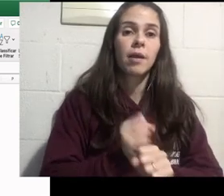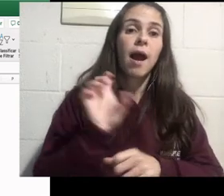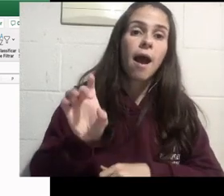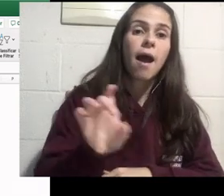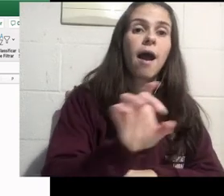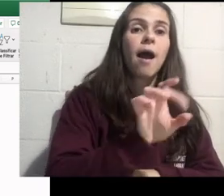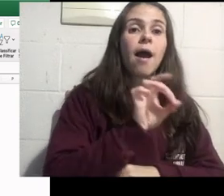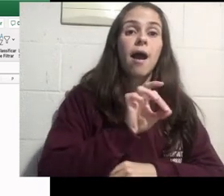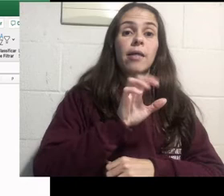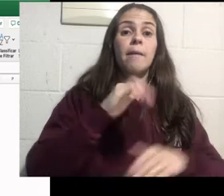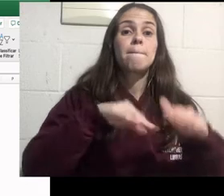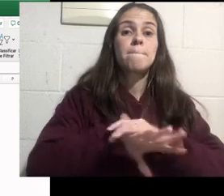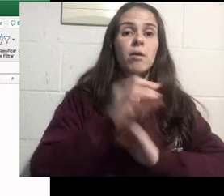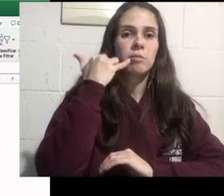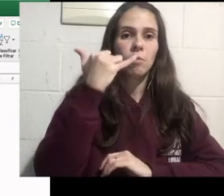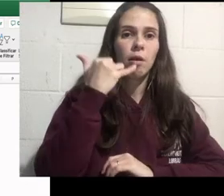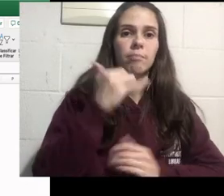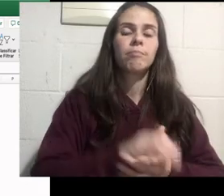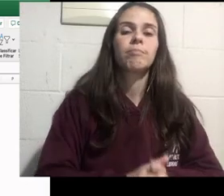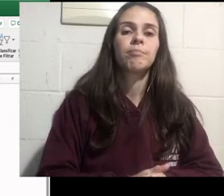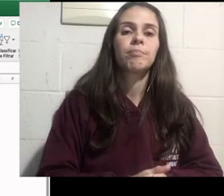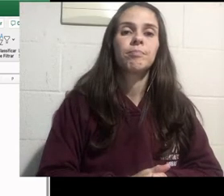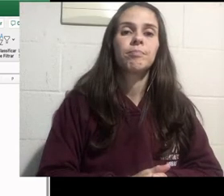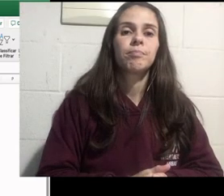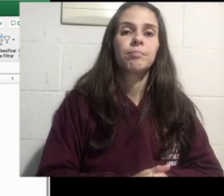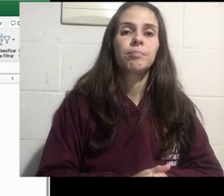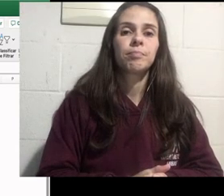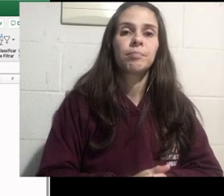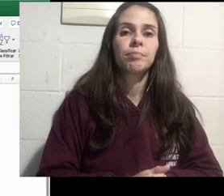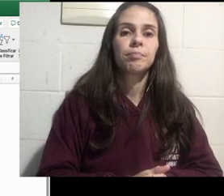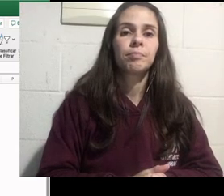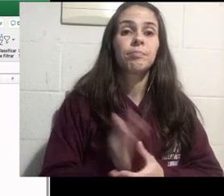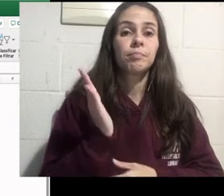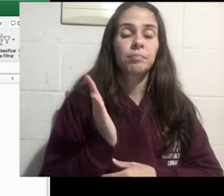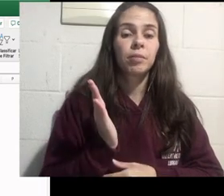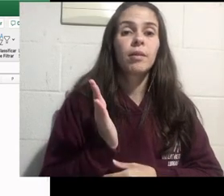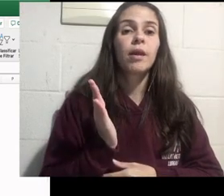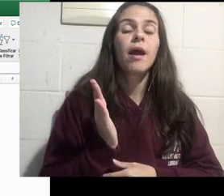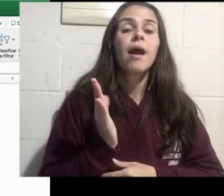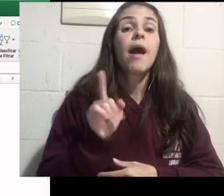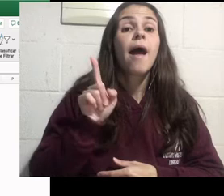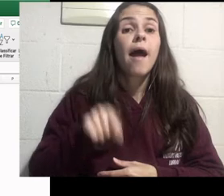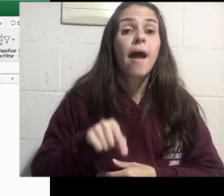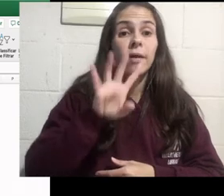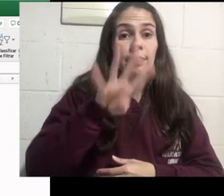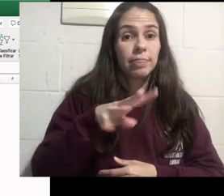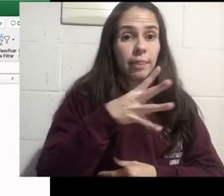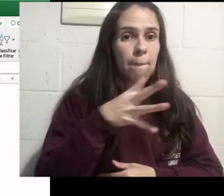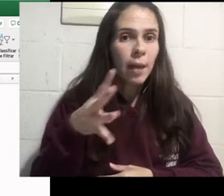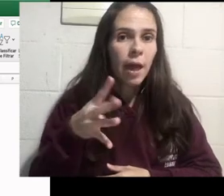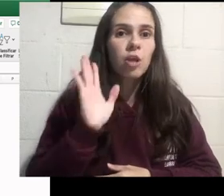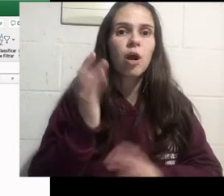cada unidade de porta celular que é produzido. Aí, aqui, ó, é a tabela que a gente vai ter já